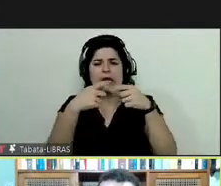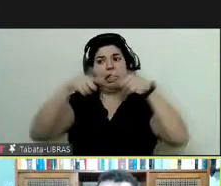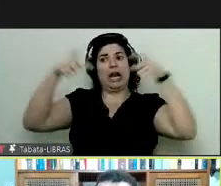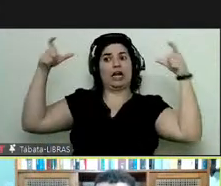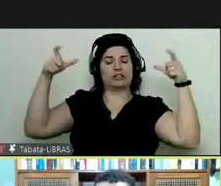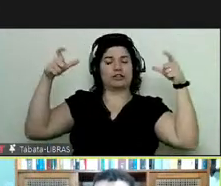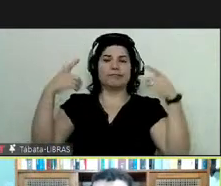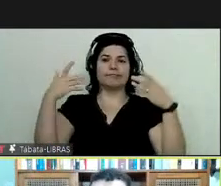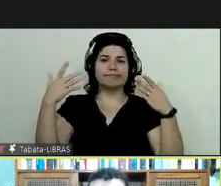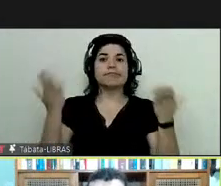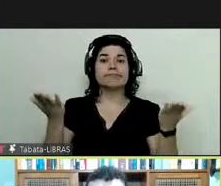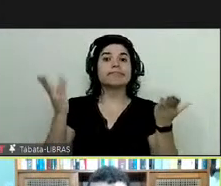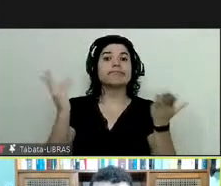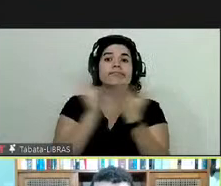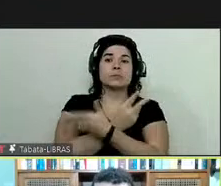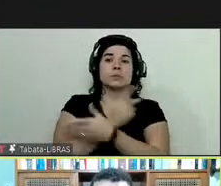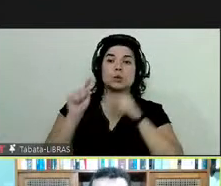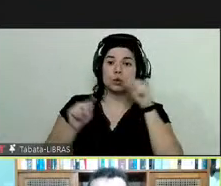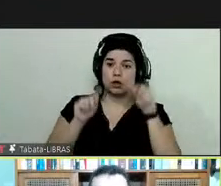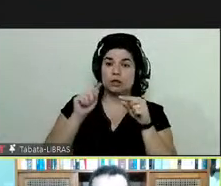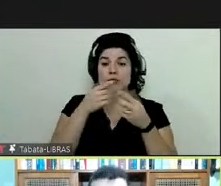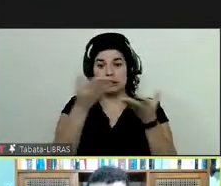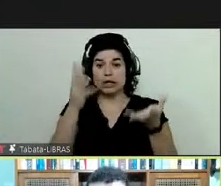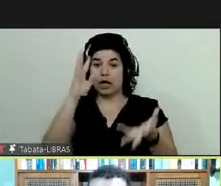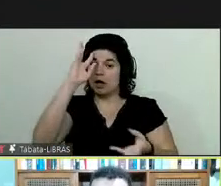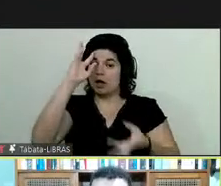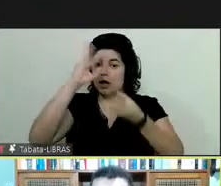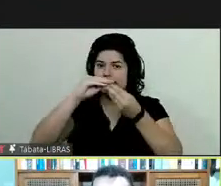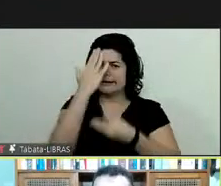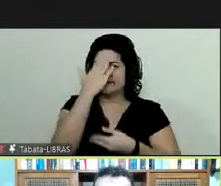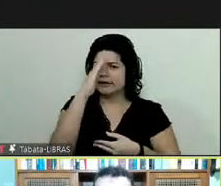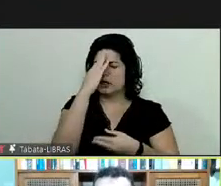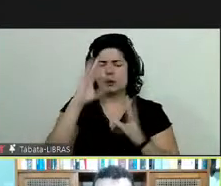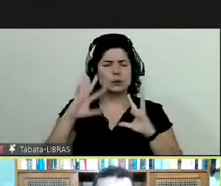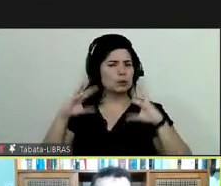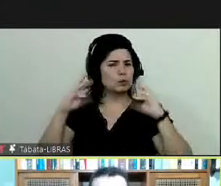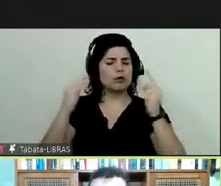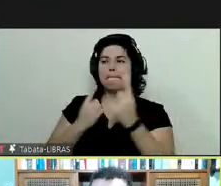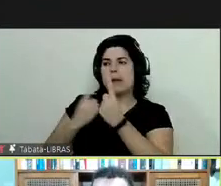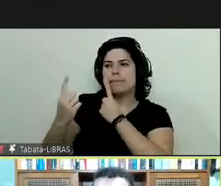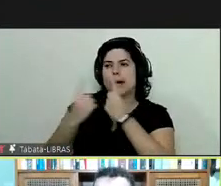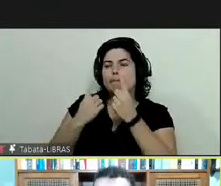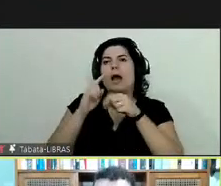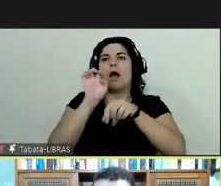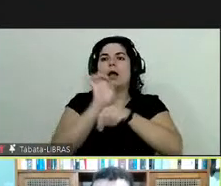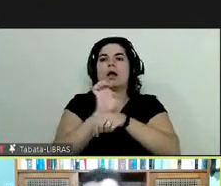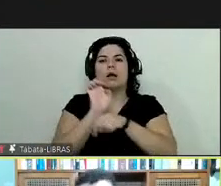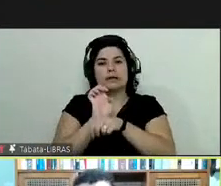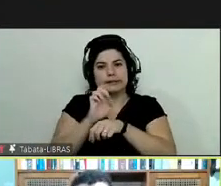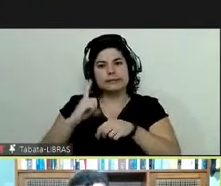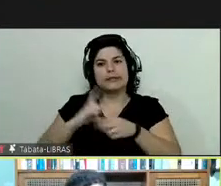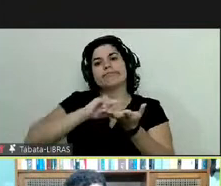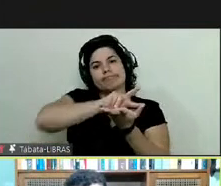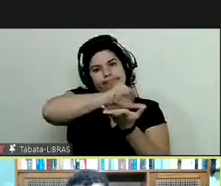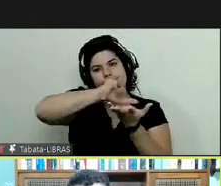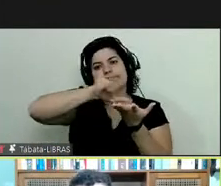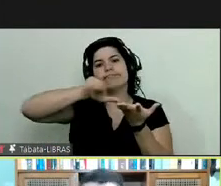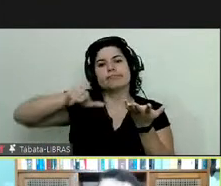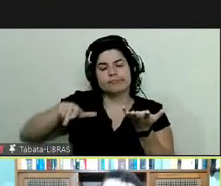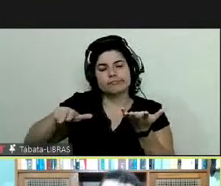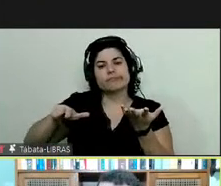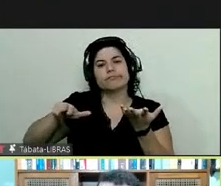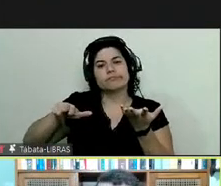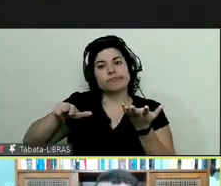então o que que acaba acontecendo Eu quero que vocês compreendam que todo o debate sobre o estado e inevitavelmente vai ser carregado de múltiplas dimensões